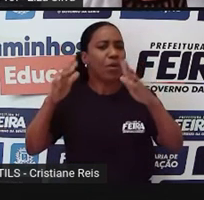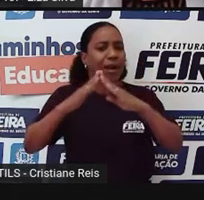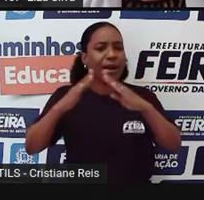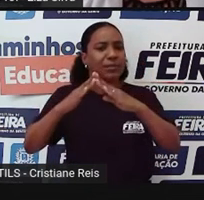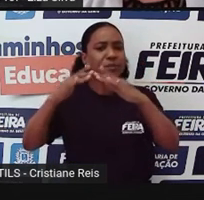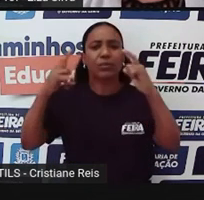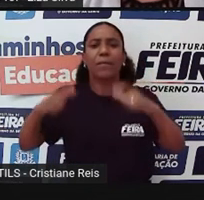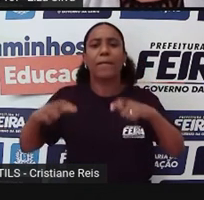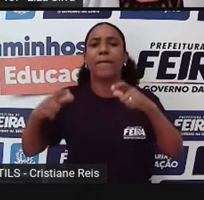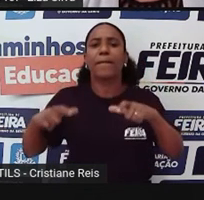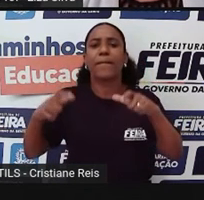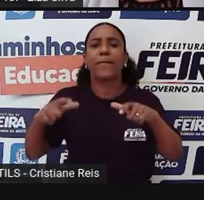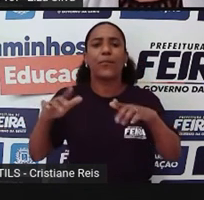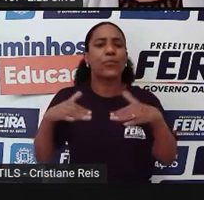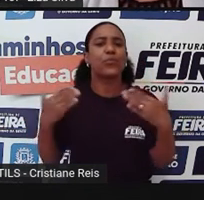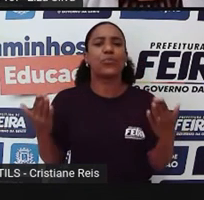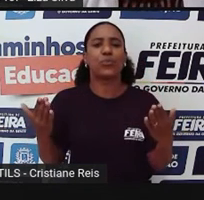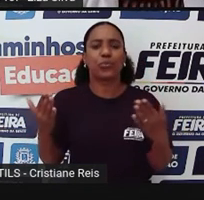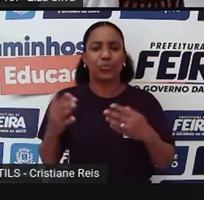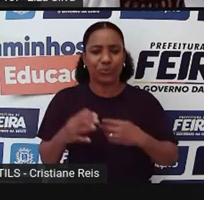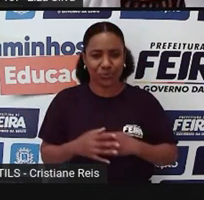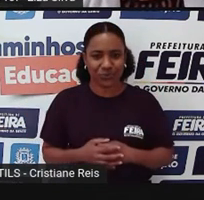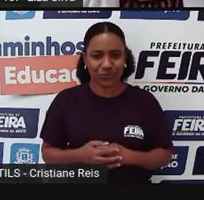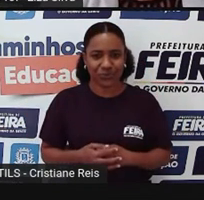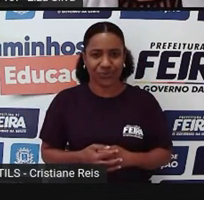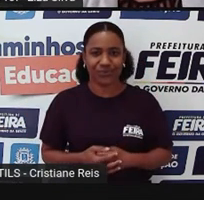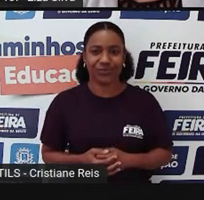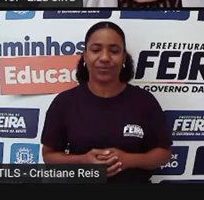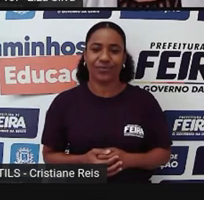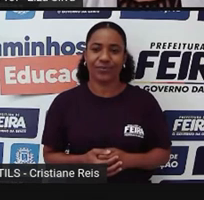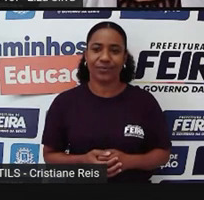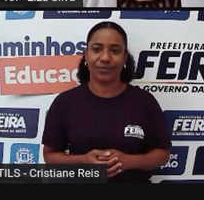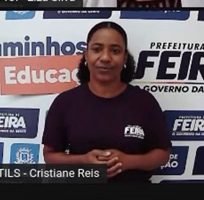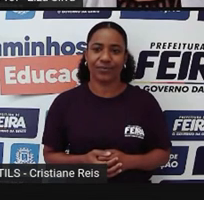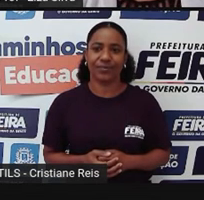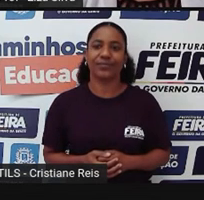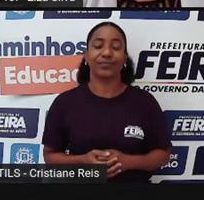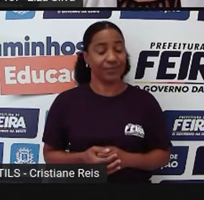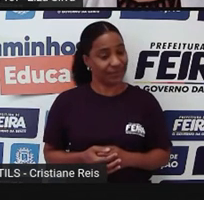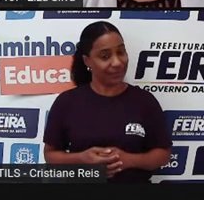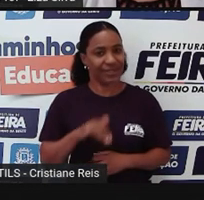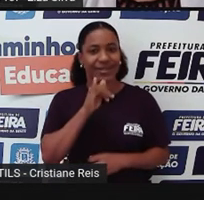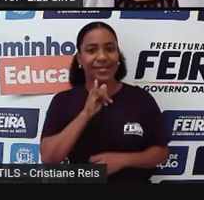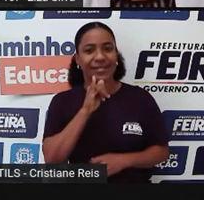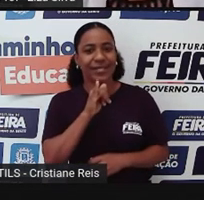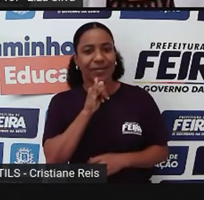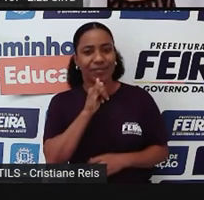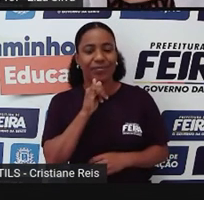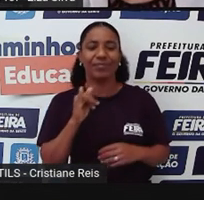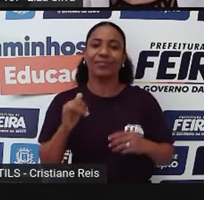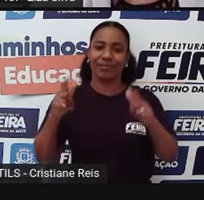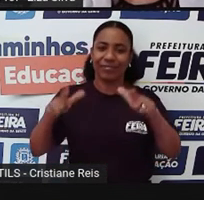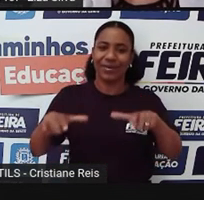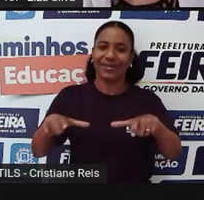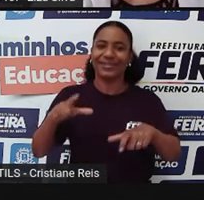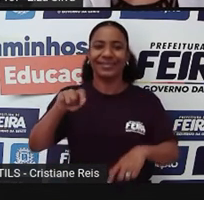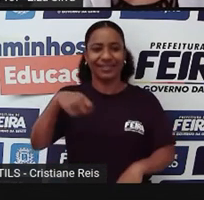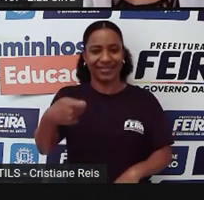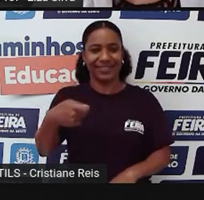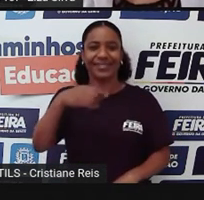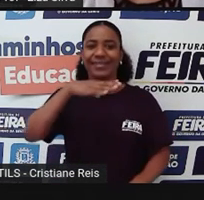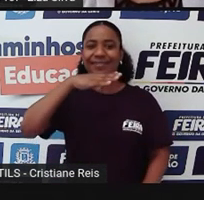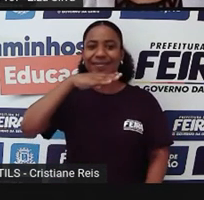é que sempre às vezes é o mangá filha o